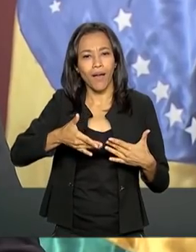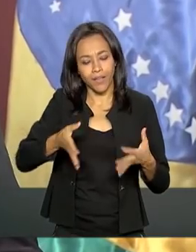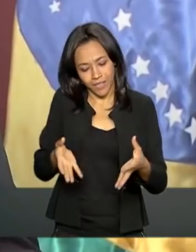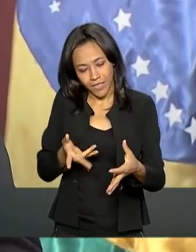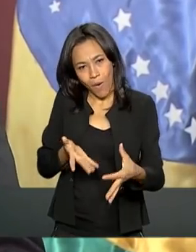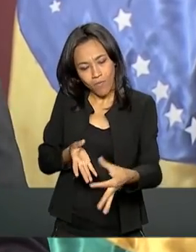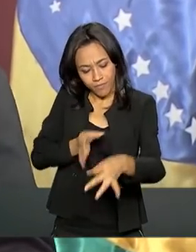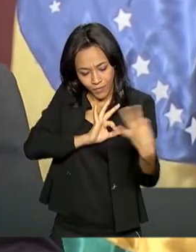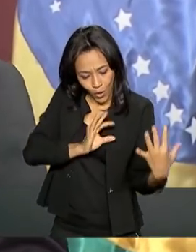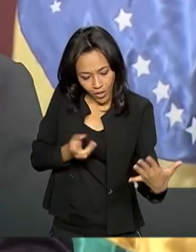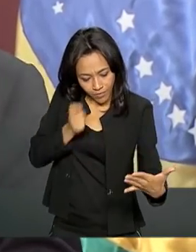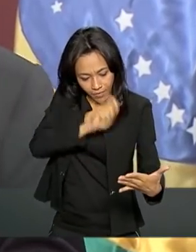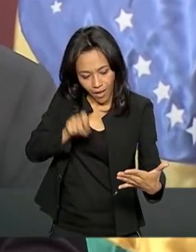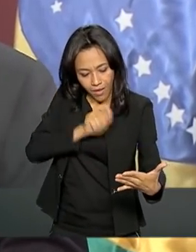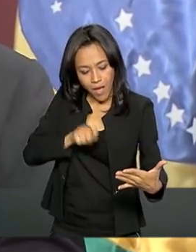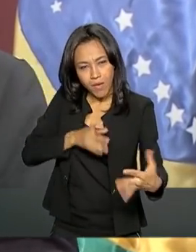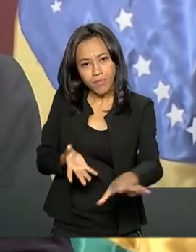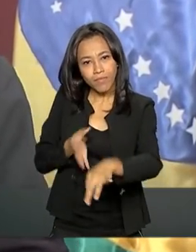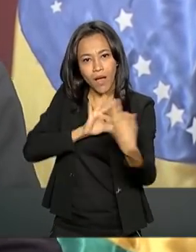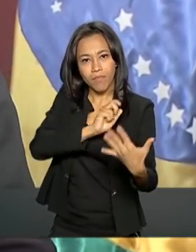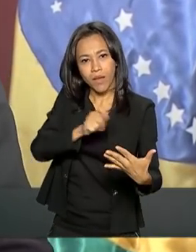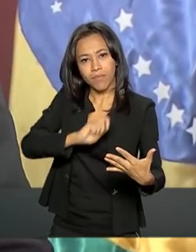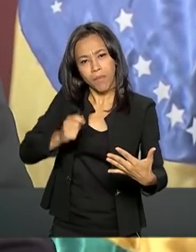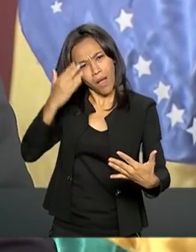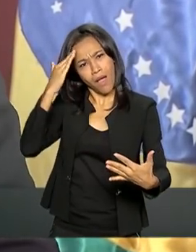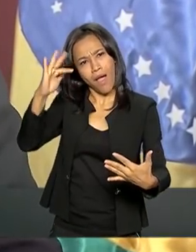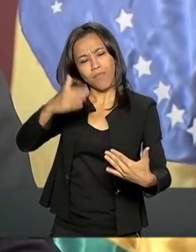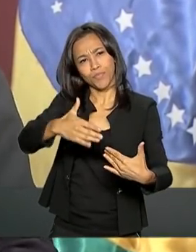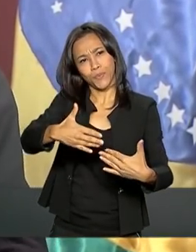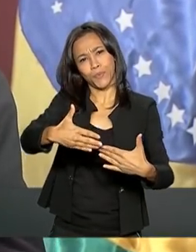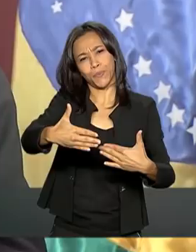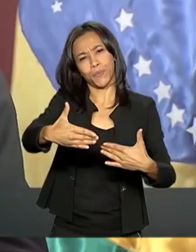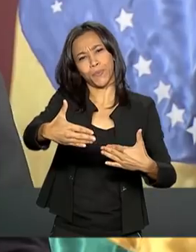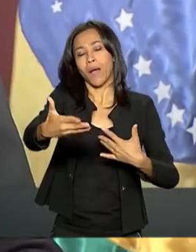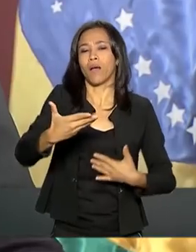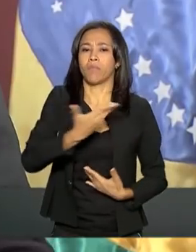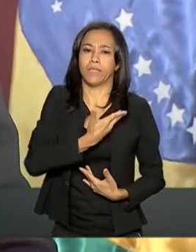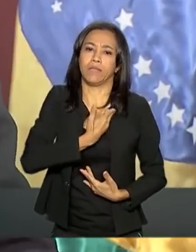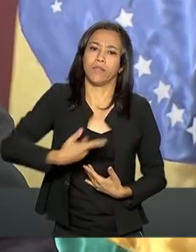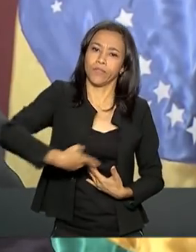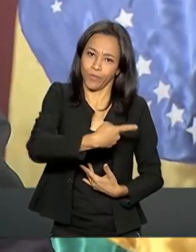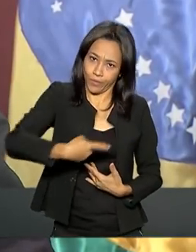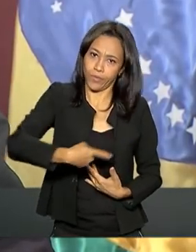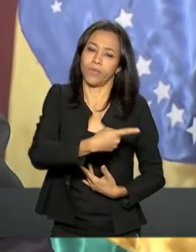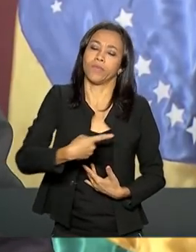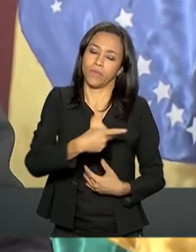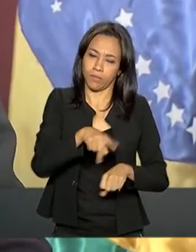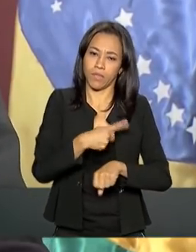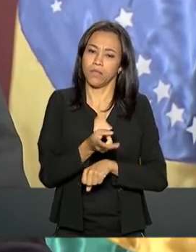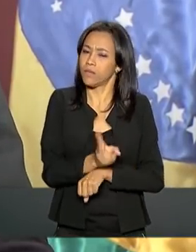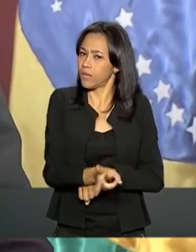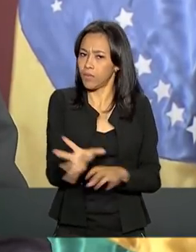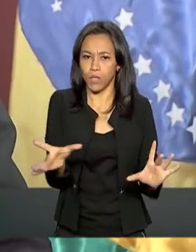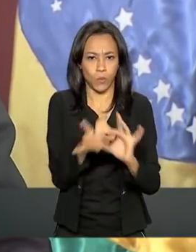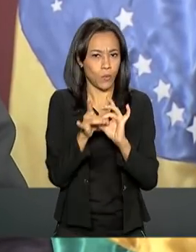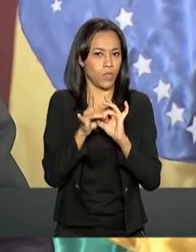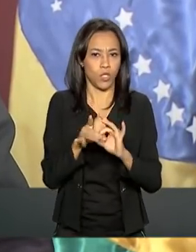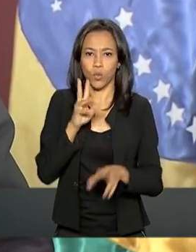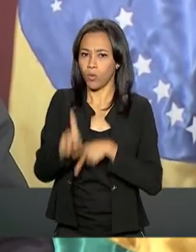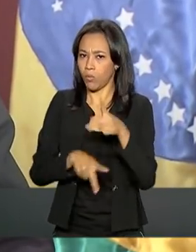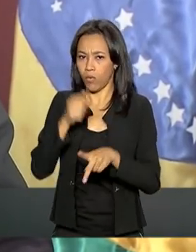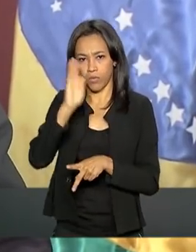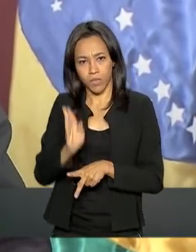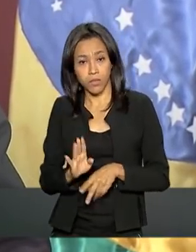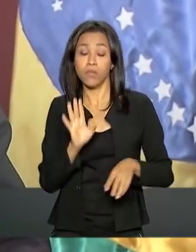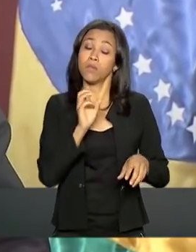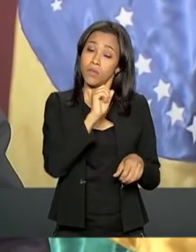inspiradoras nesta longa e maravilhosa e nobre amizade que sempre tem nos unido, sempre tem unido o povo do Brasil com o povo